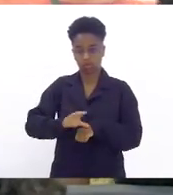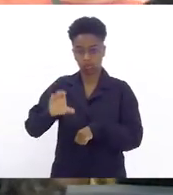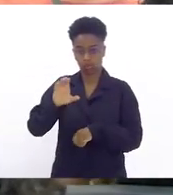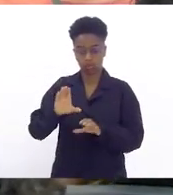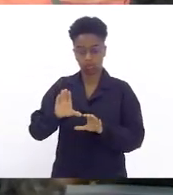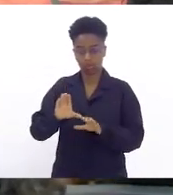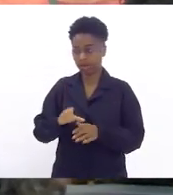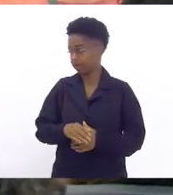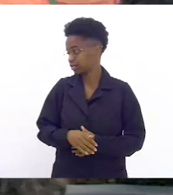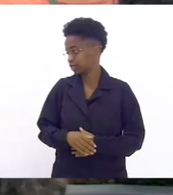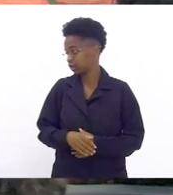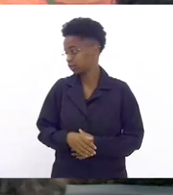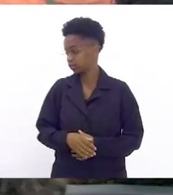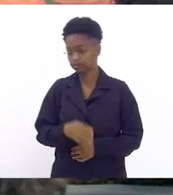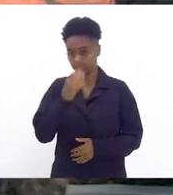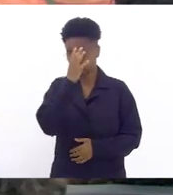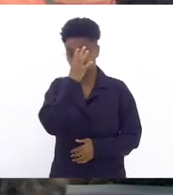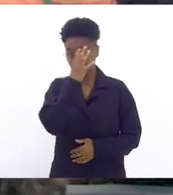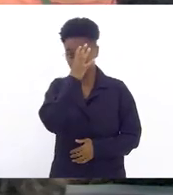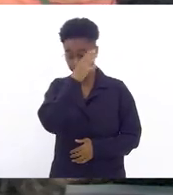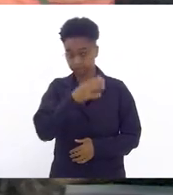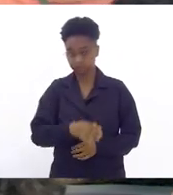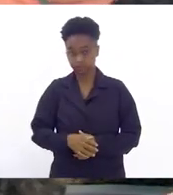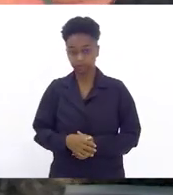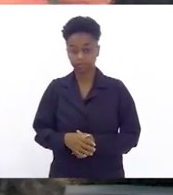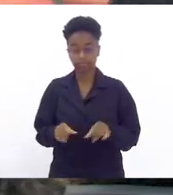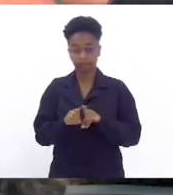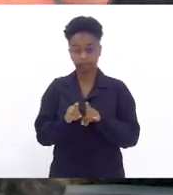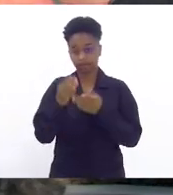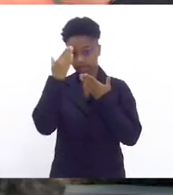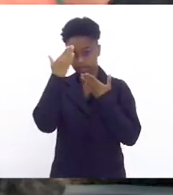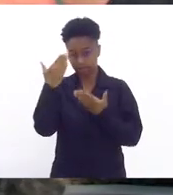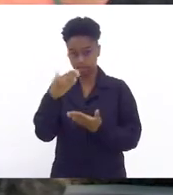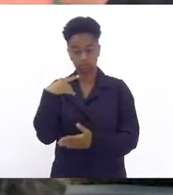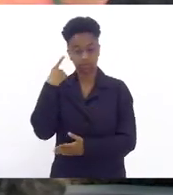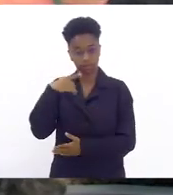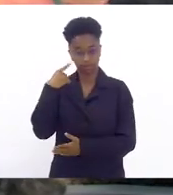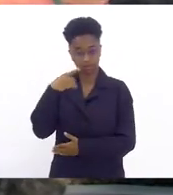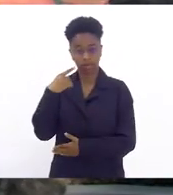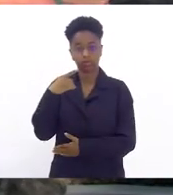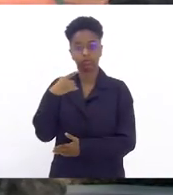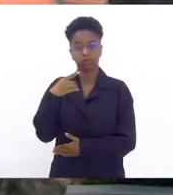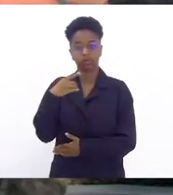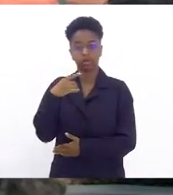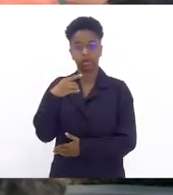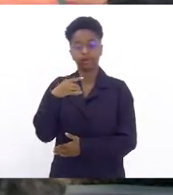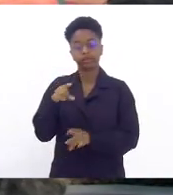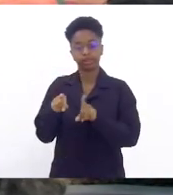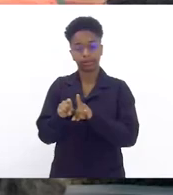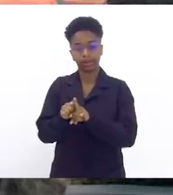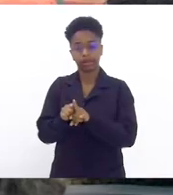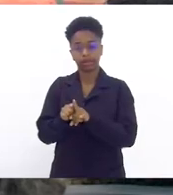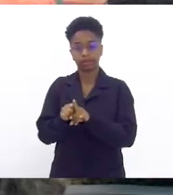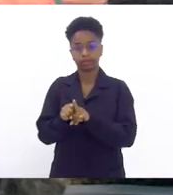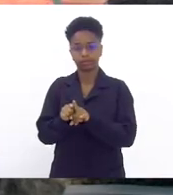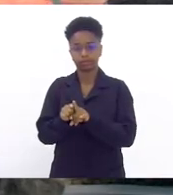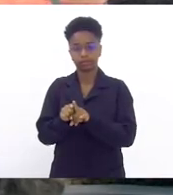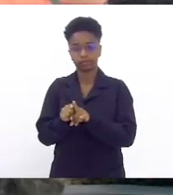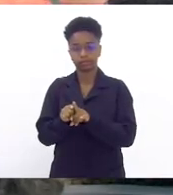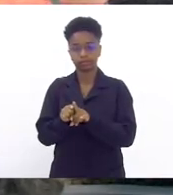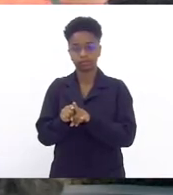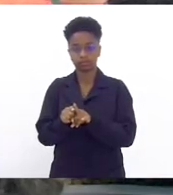o vice-presidente da comissão de Cultura e registrar também a presença da deputada Érica